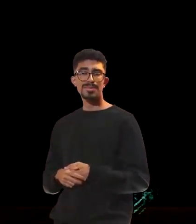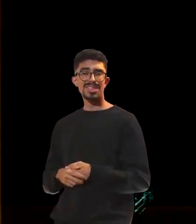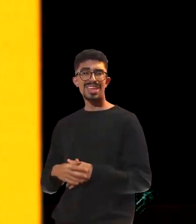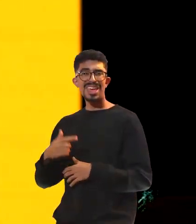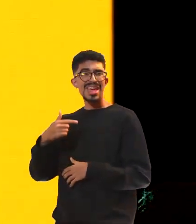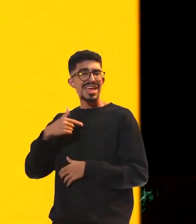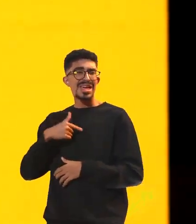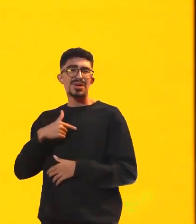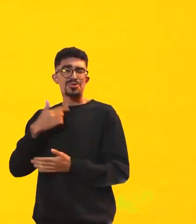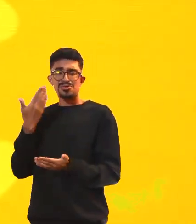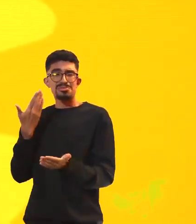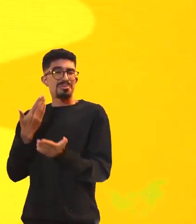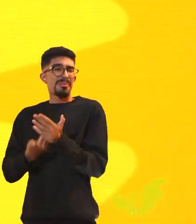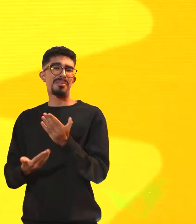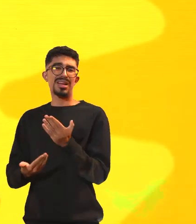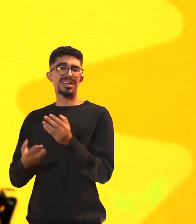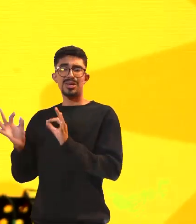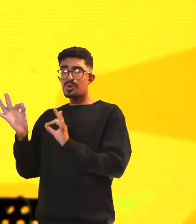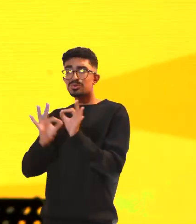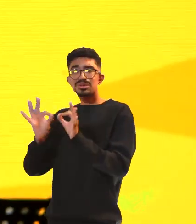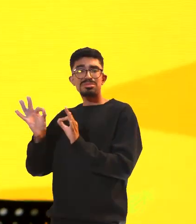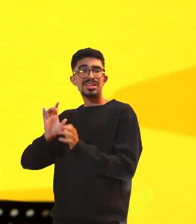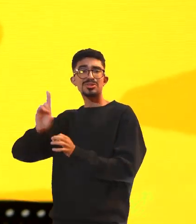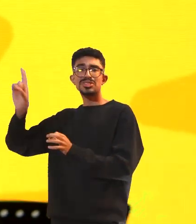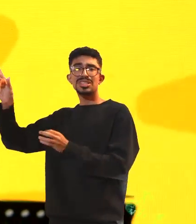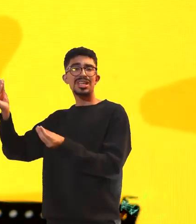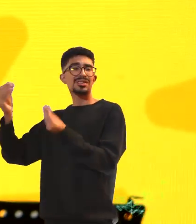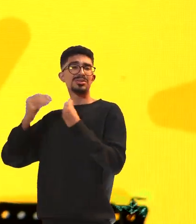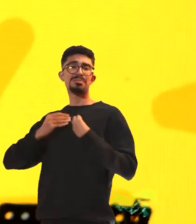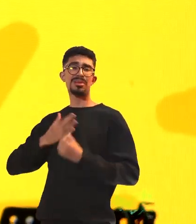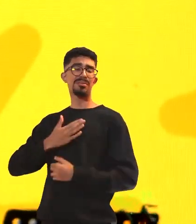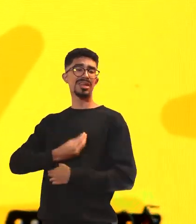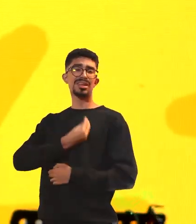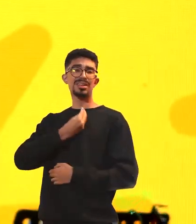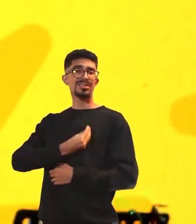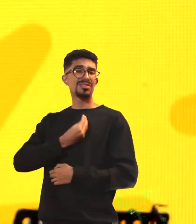presença dEle, né? Nos afastarmos dessa presença gloriosa dEle.